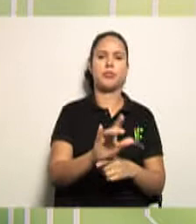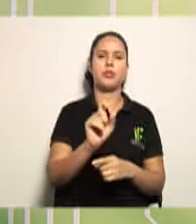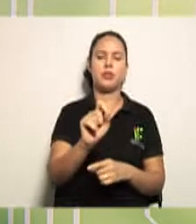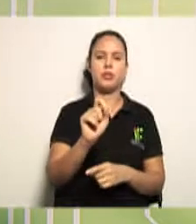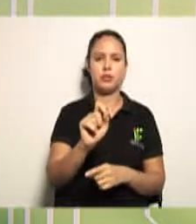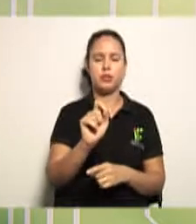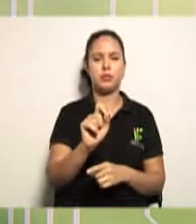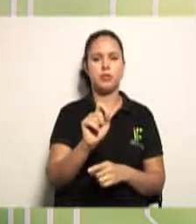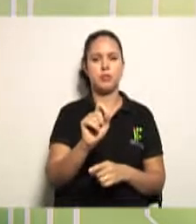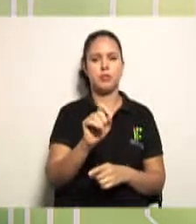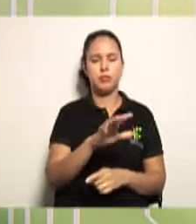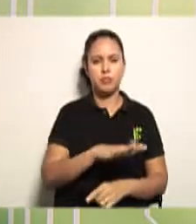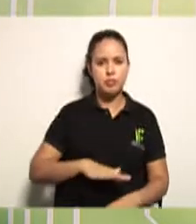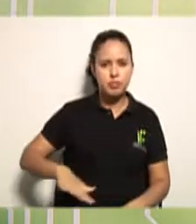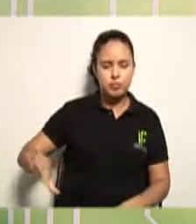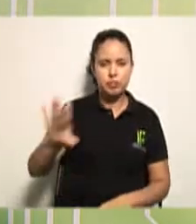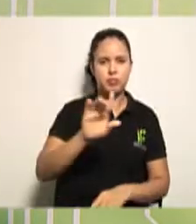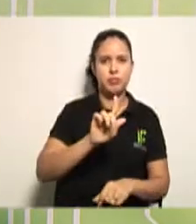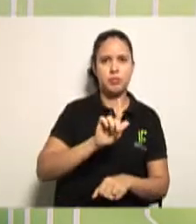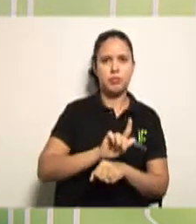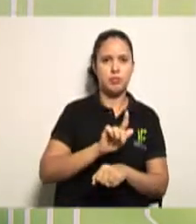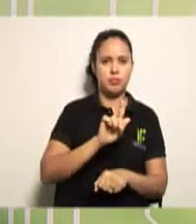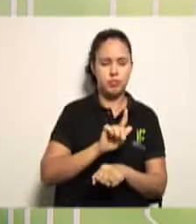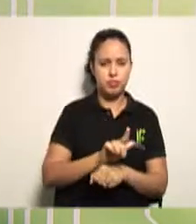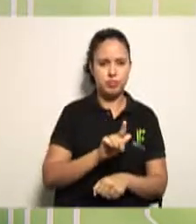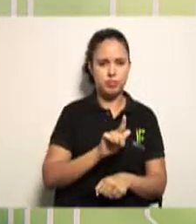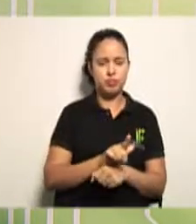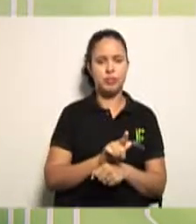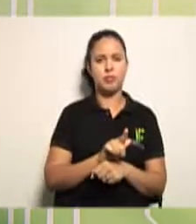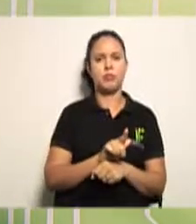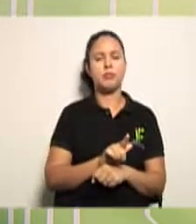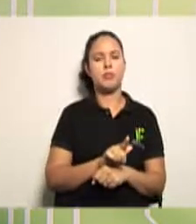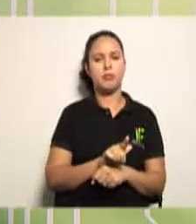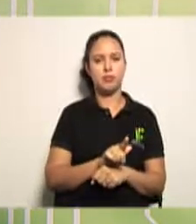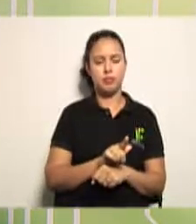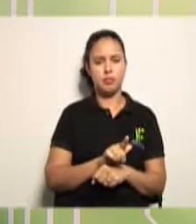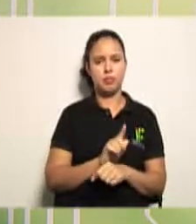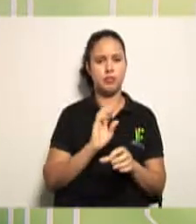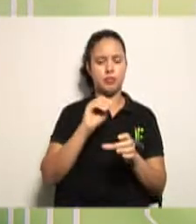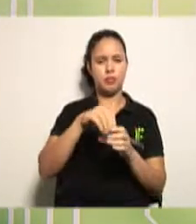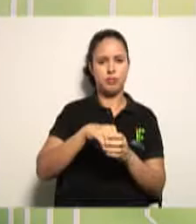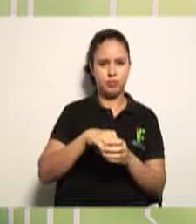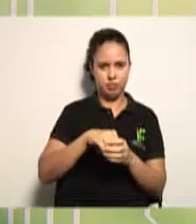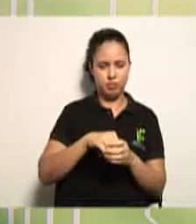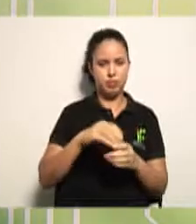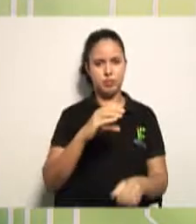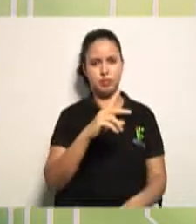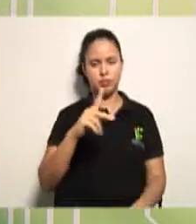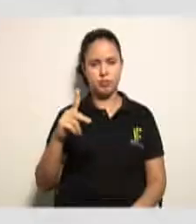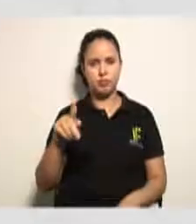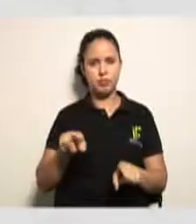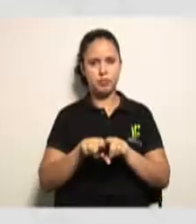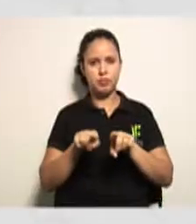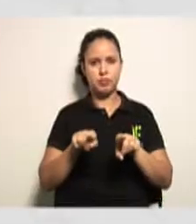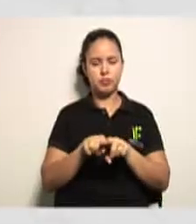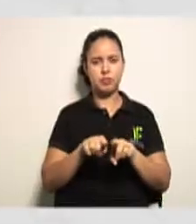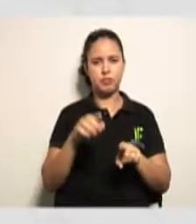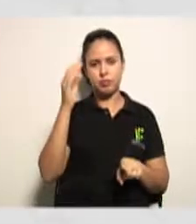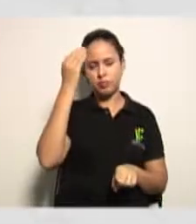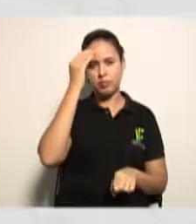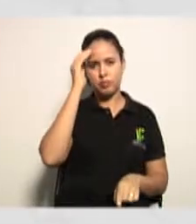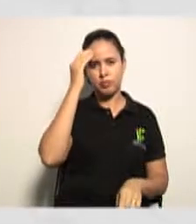com sistemas de gestão, com sistemas de produção dentro da organização. E também nós compreendemos